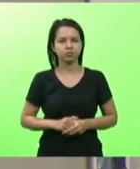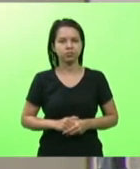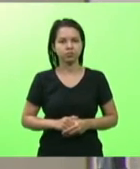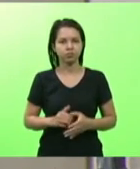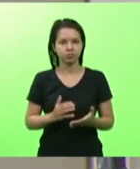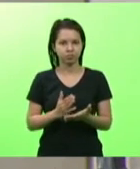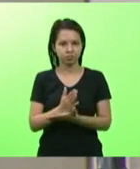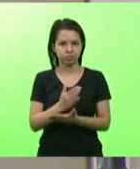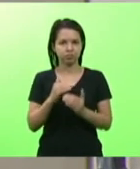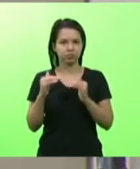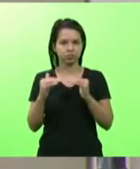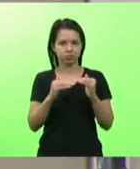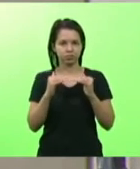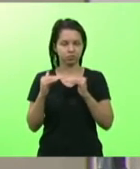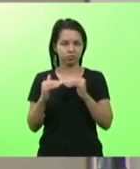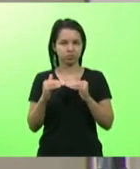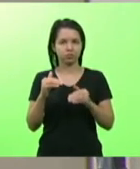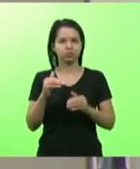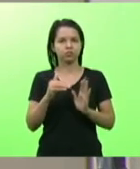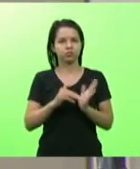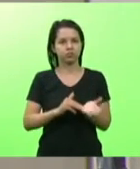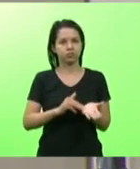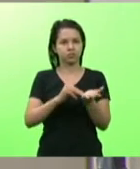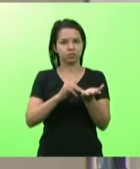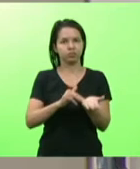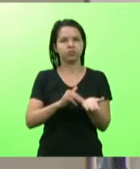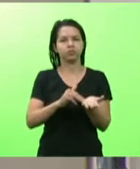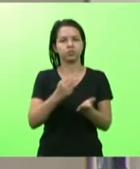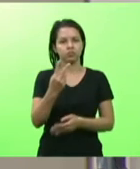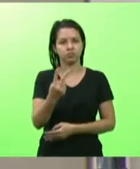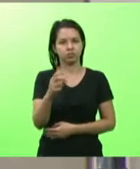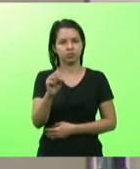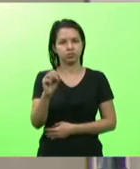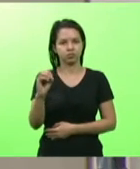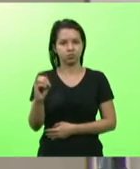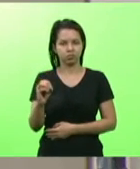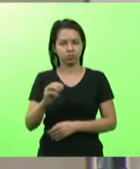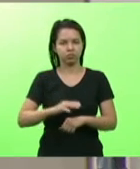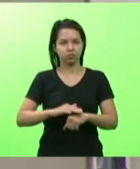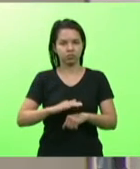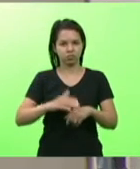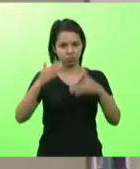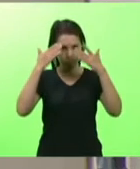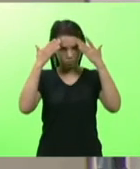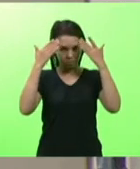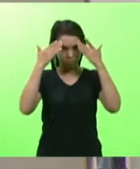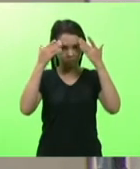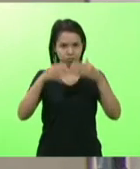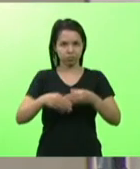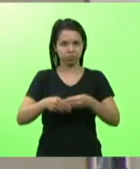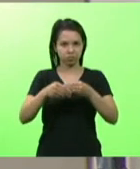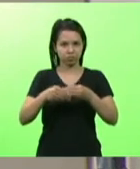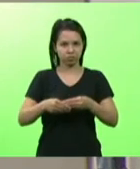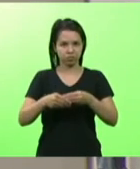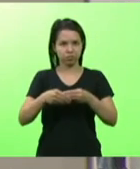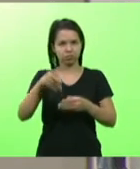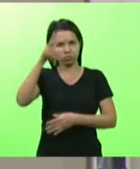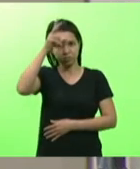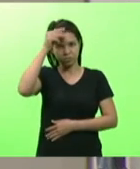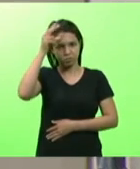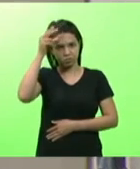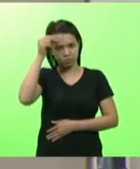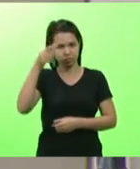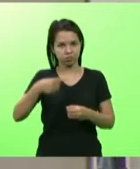encontra aprovado por unanimidade Moção 280 autoria do deputado José Milton Scheffer complementando o prefeito o município de pedras grandes